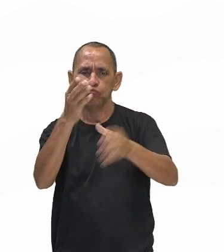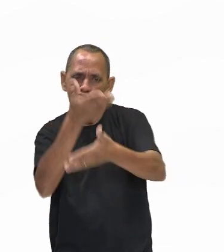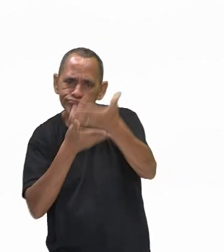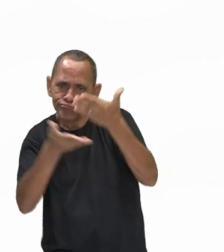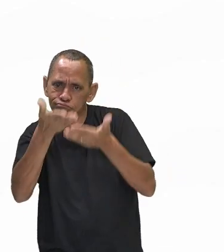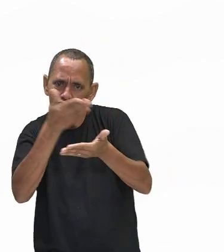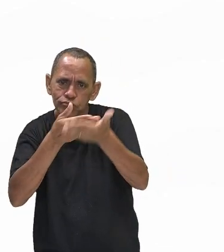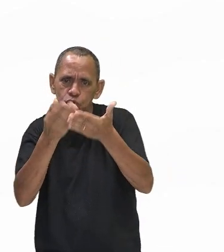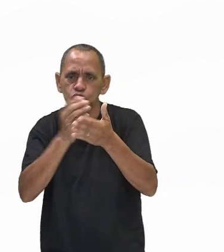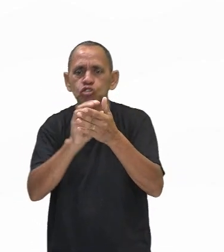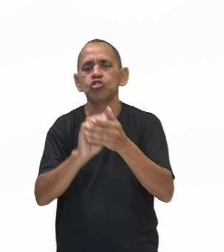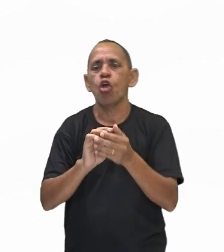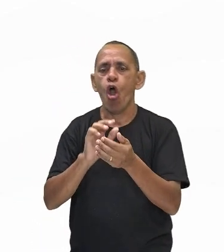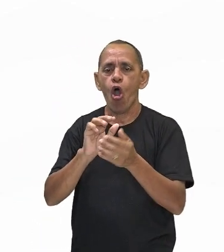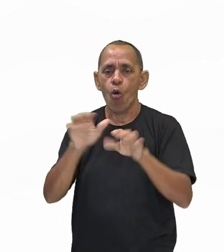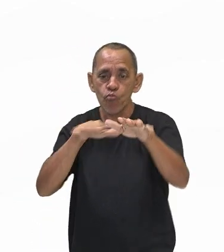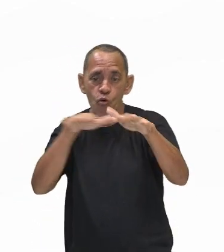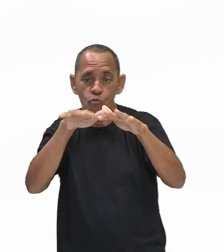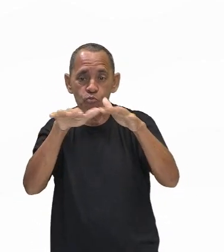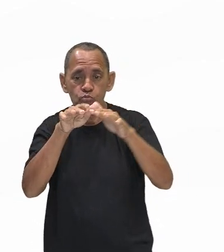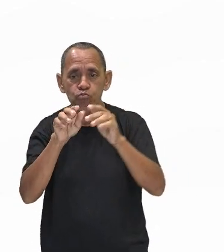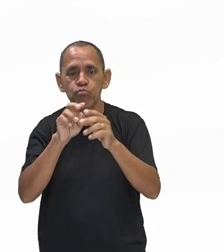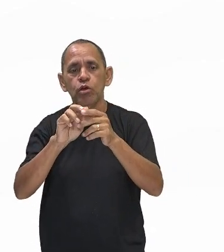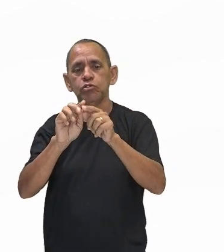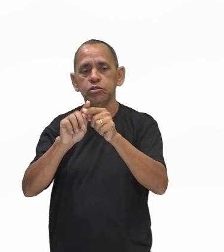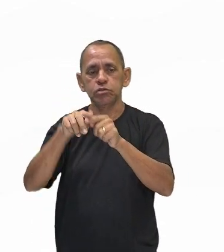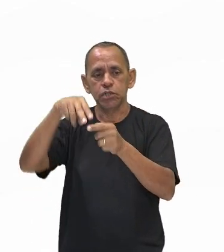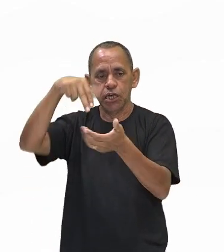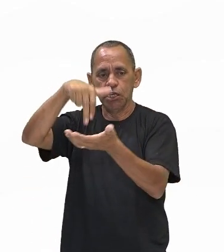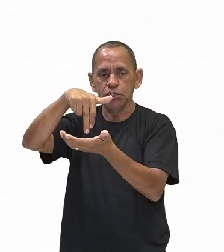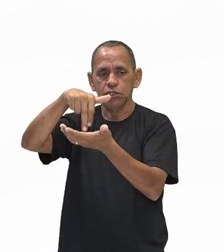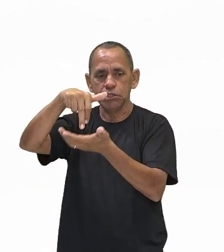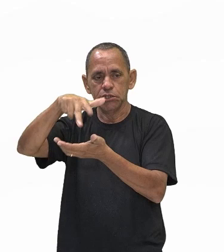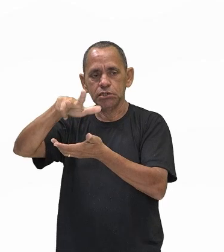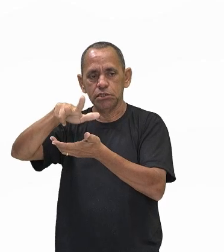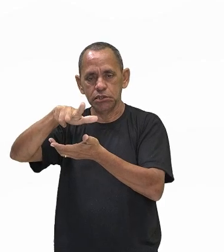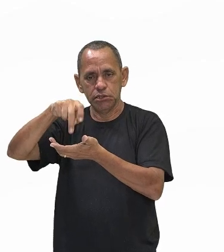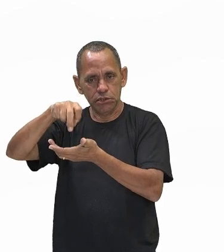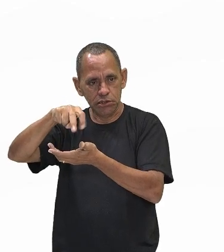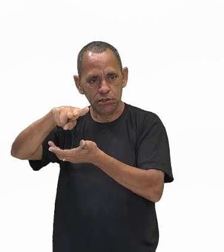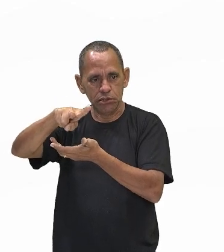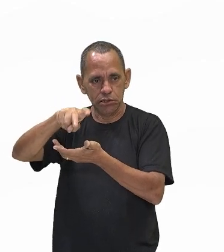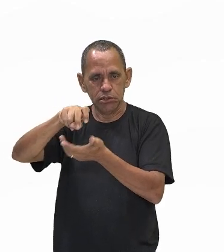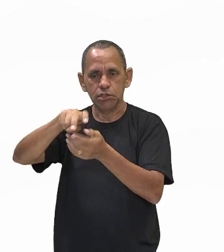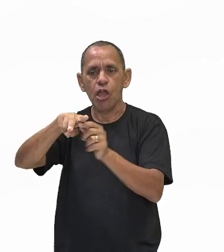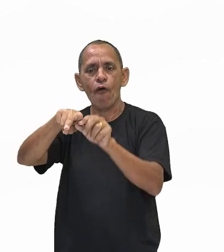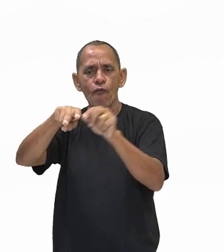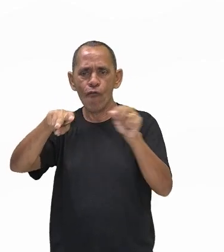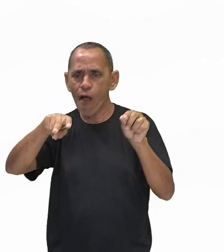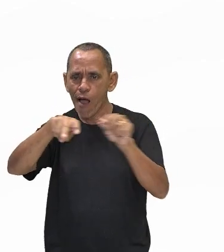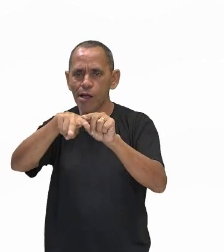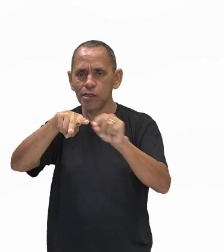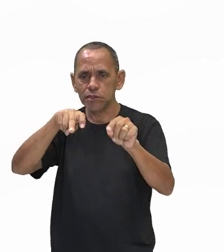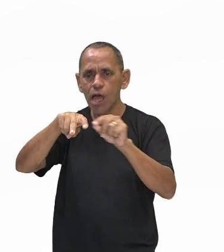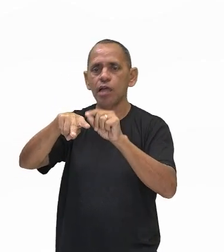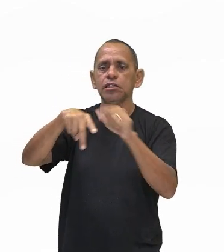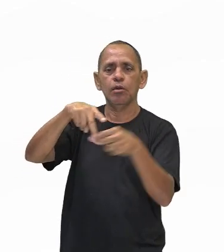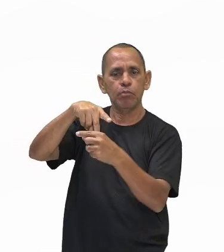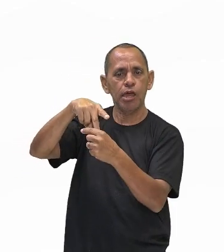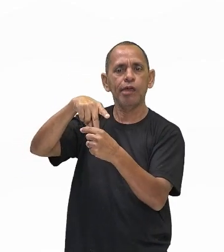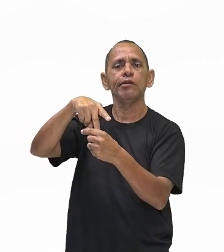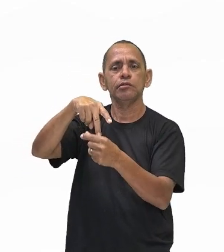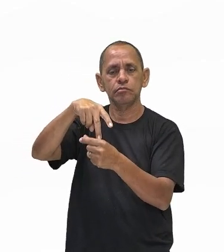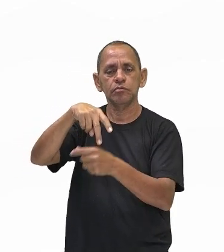extensão abdução e adução horizontal onde os glúteos médio e mínimo